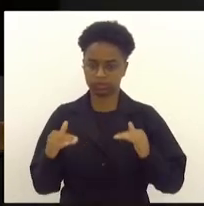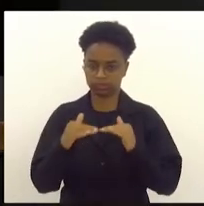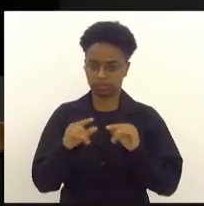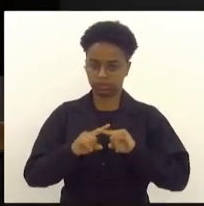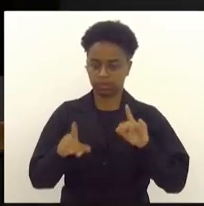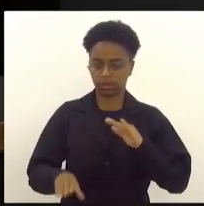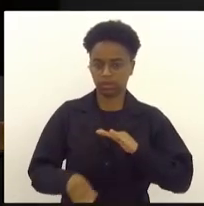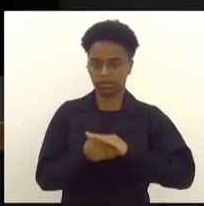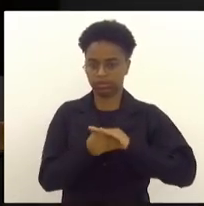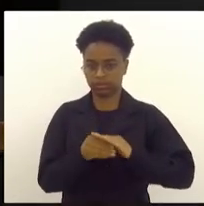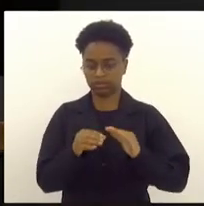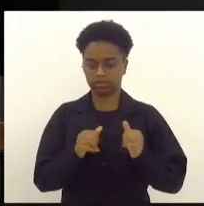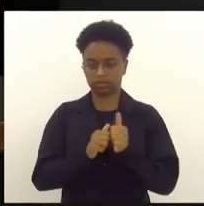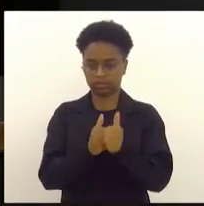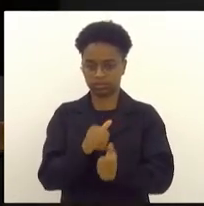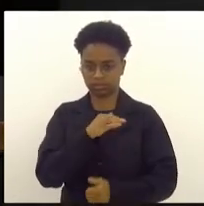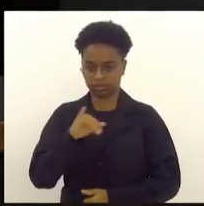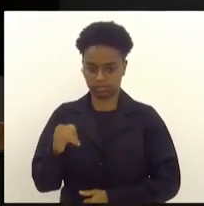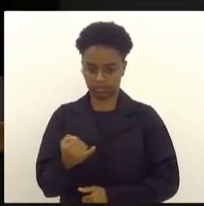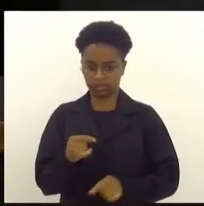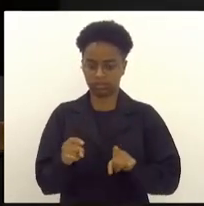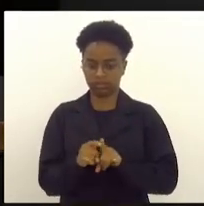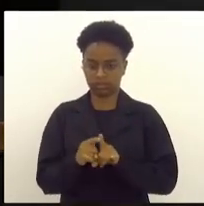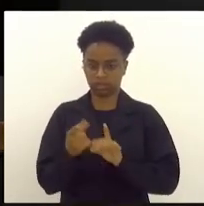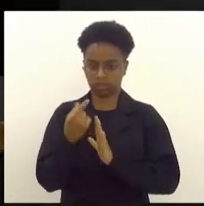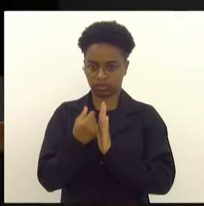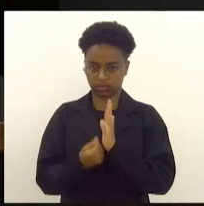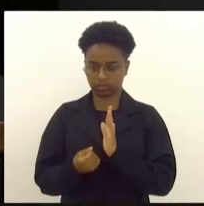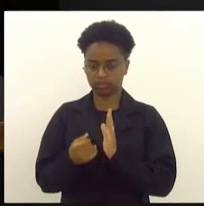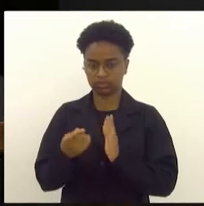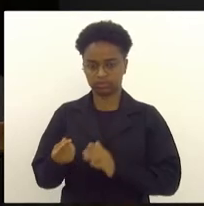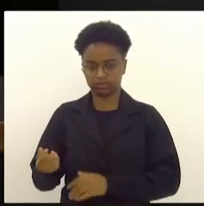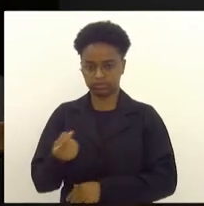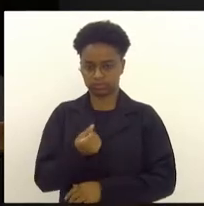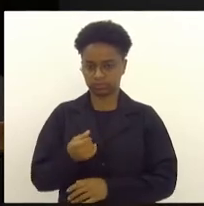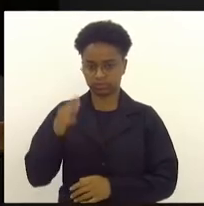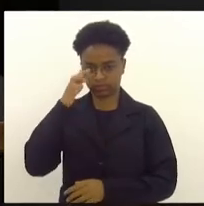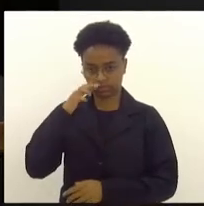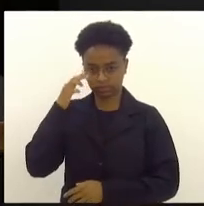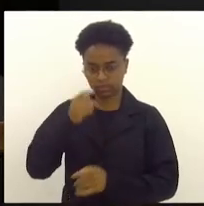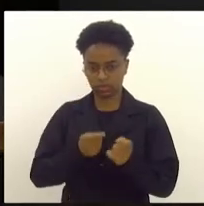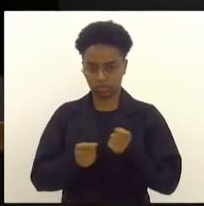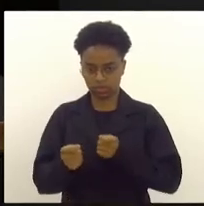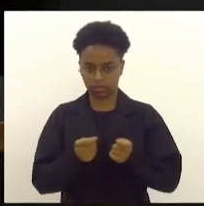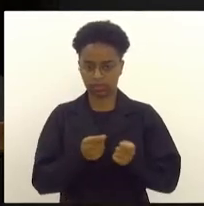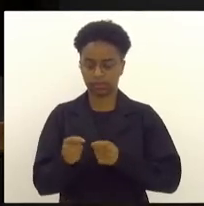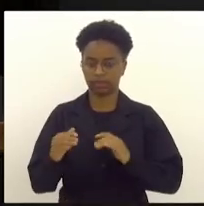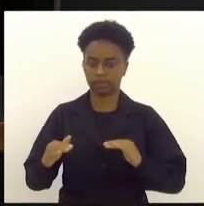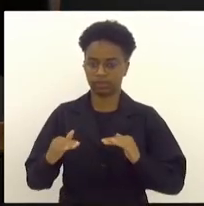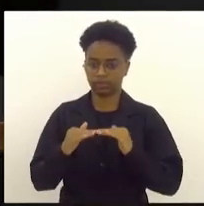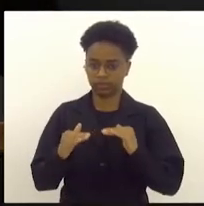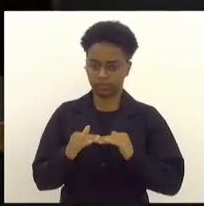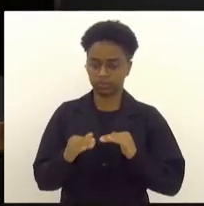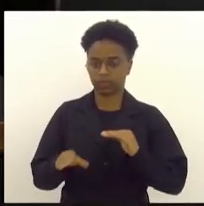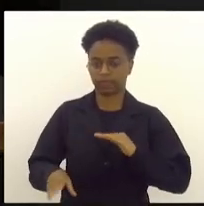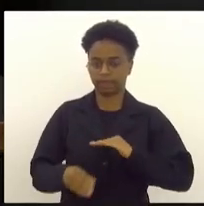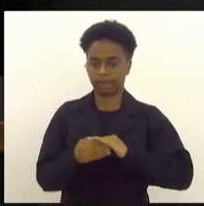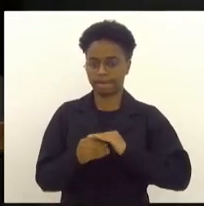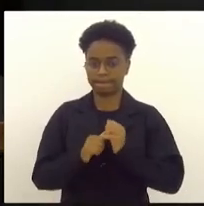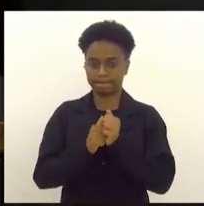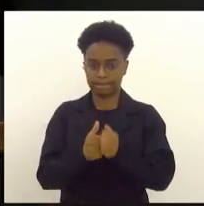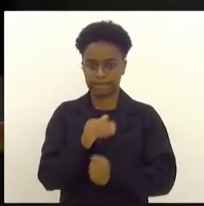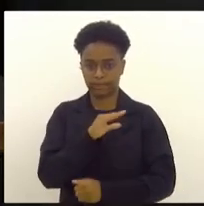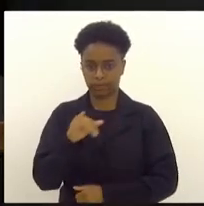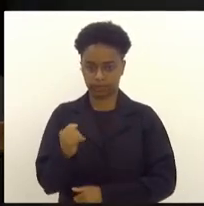com as emendas da ccj e de orçamento Finanças fiscalização financeira e controle favorável com as emendas